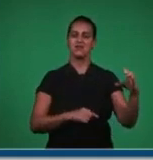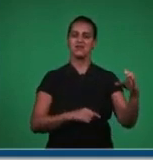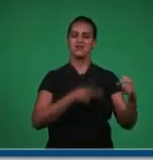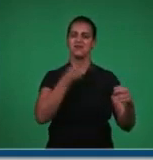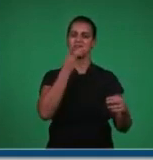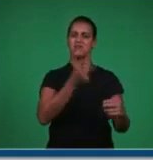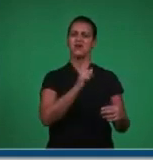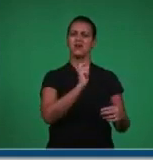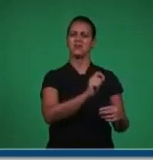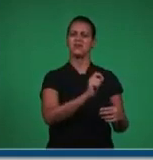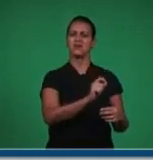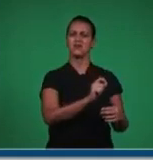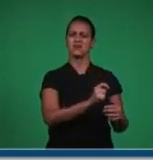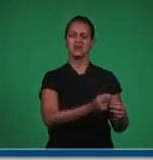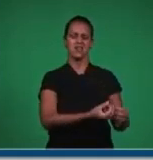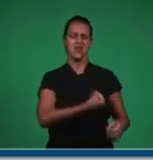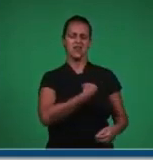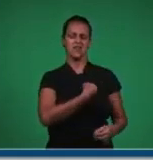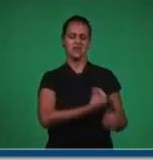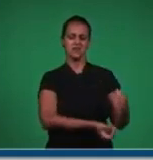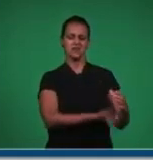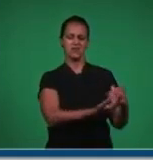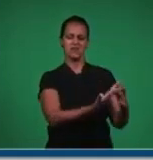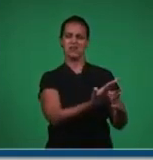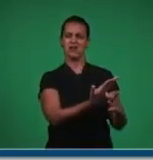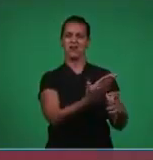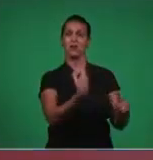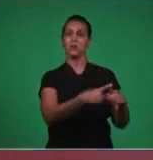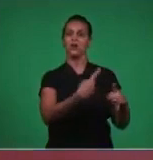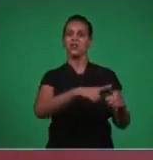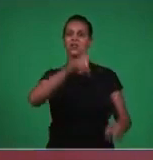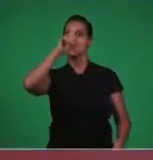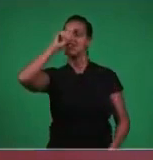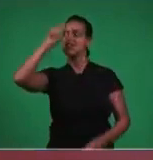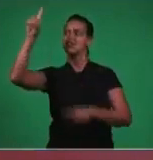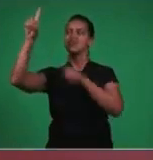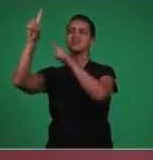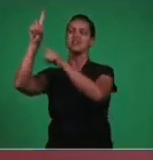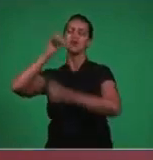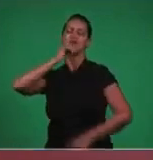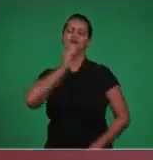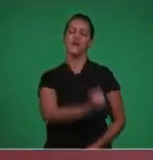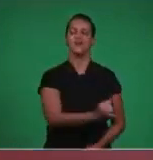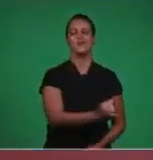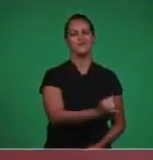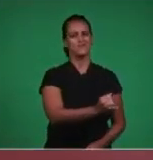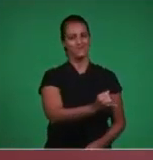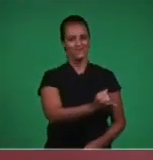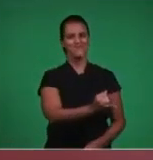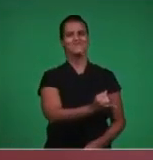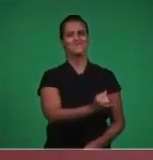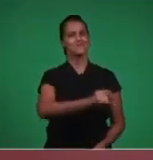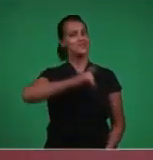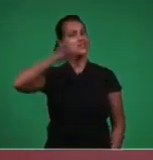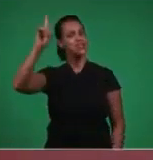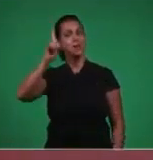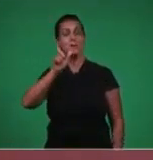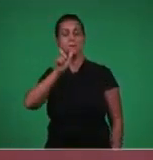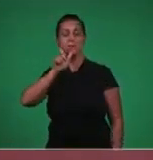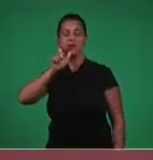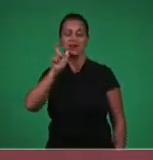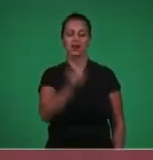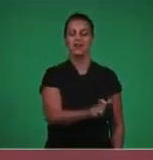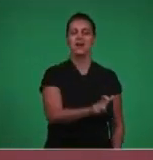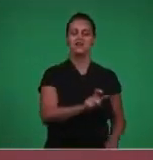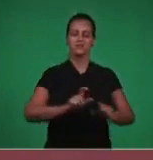do inanimado porque, e disse Deus, pela onipotência da sua palavra. Foi pelo poder da